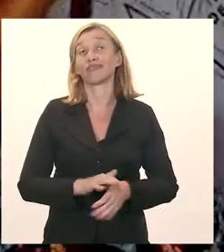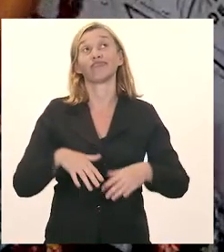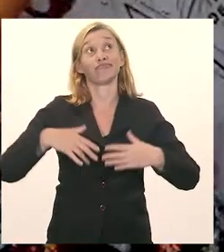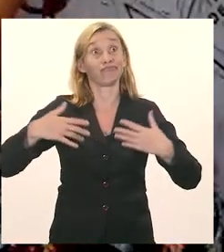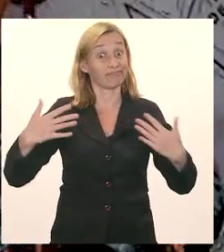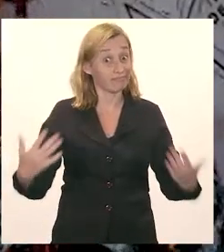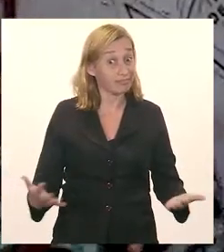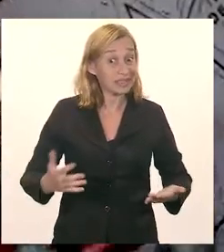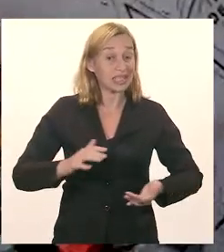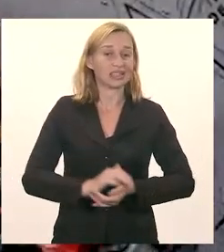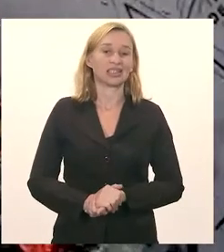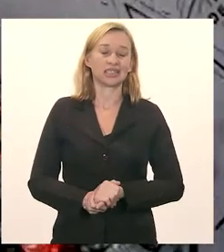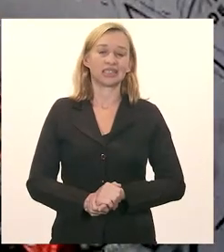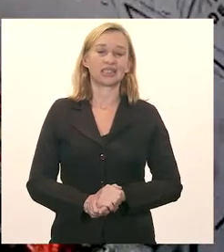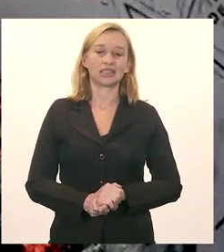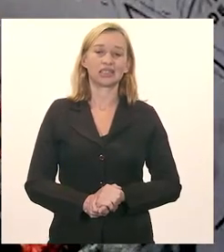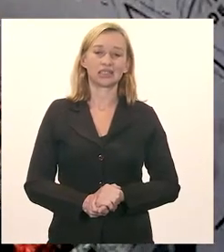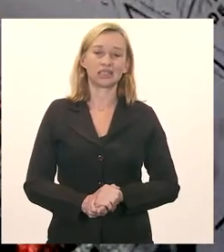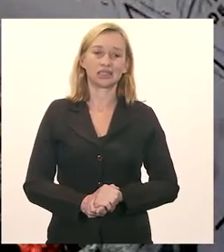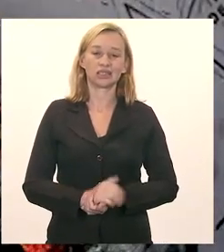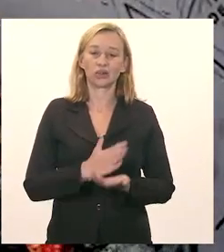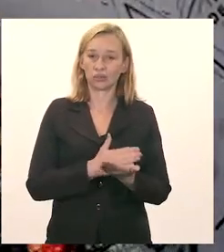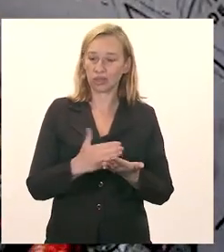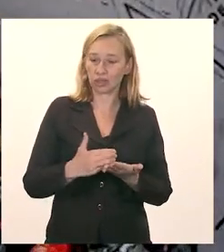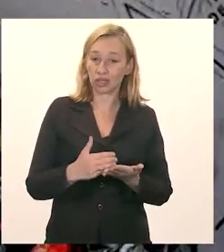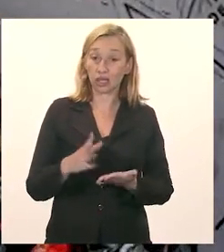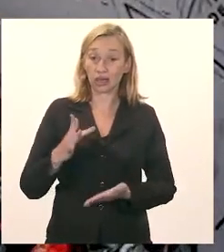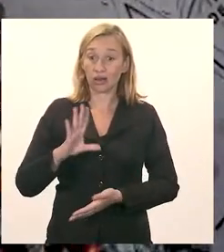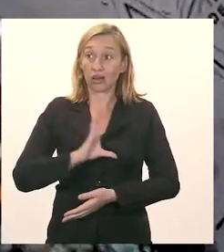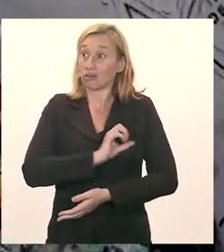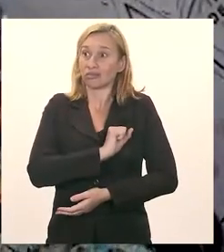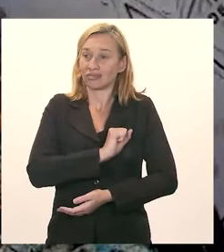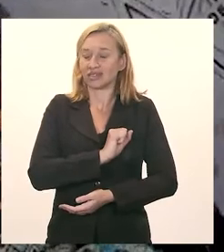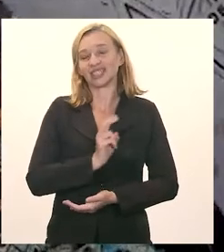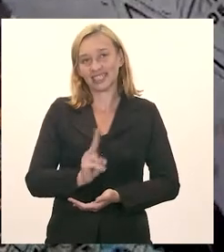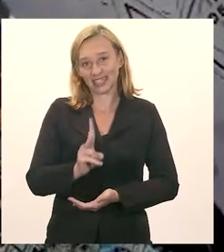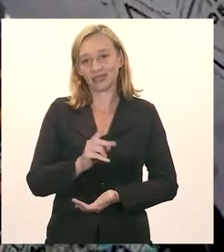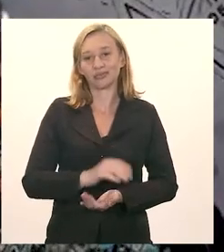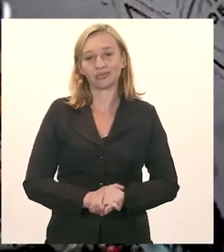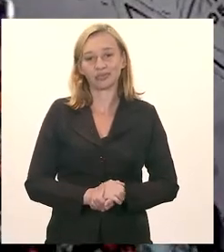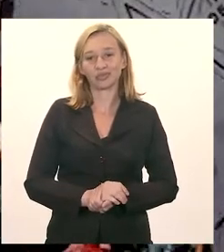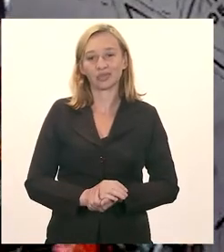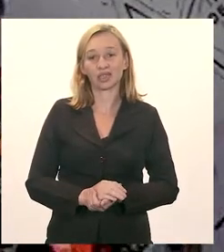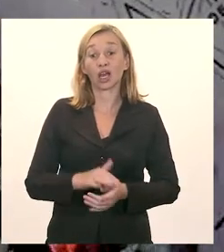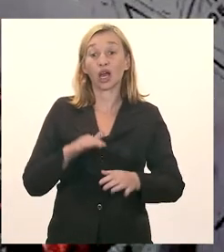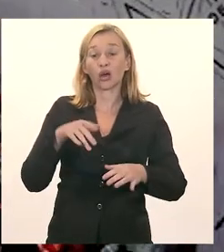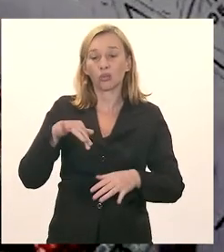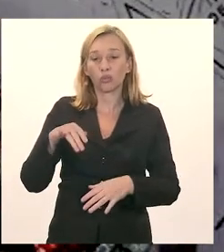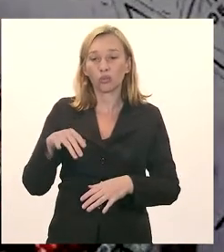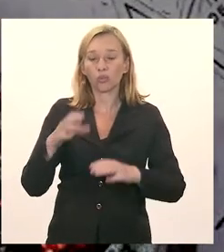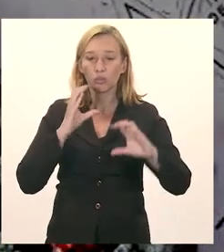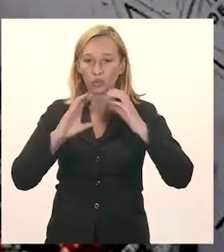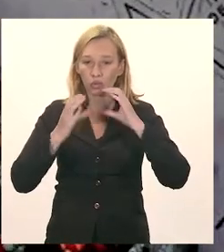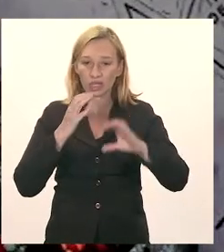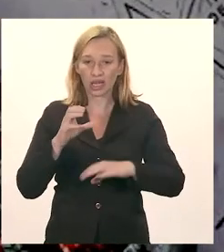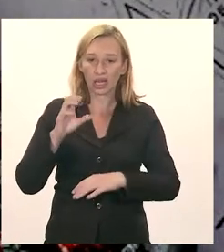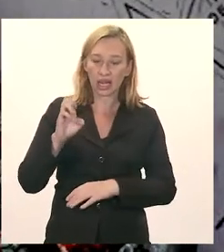Então, eu sempre... Tudo começou assim. Eu sempre fui apaixonada por música